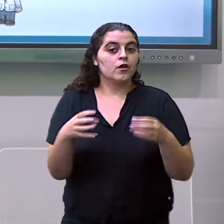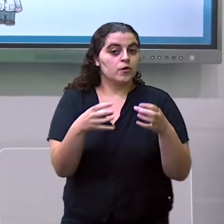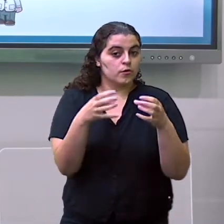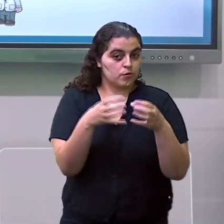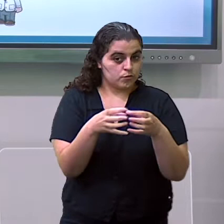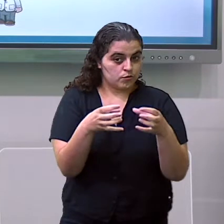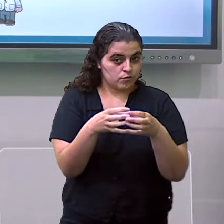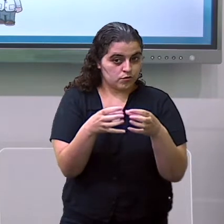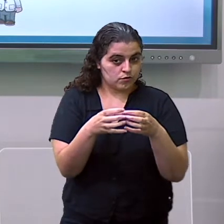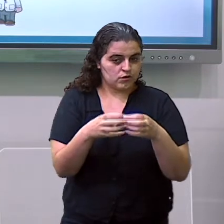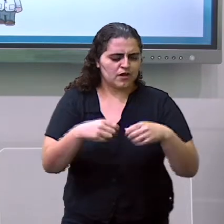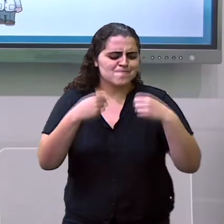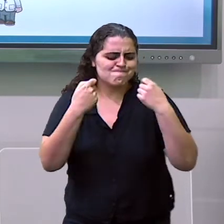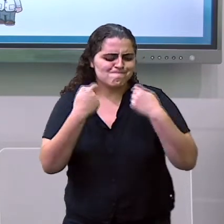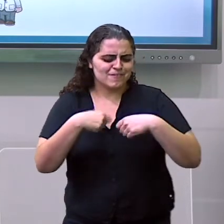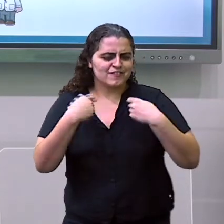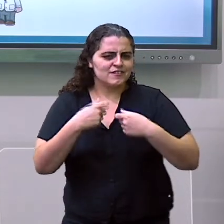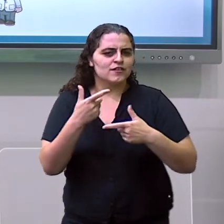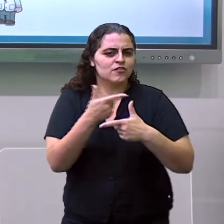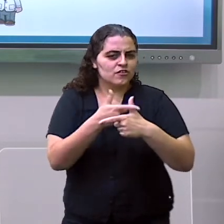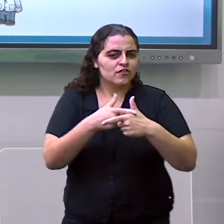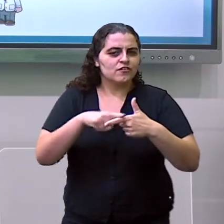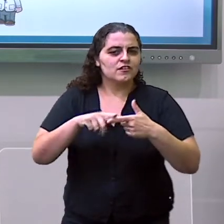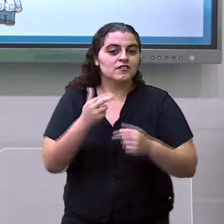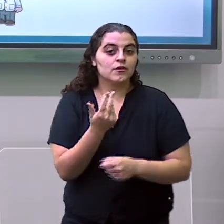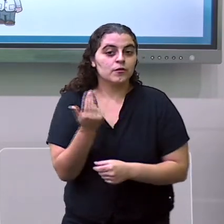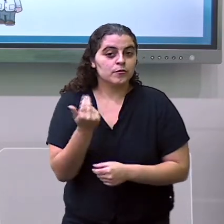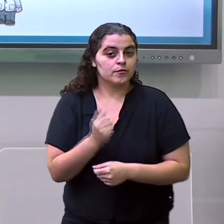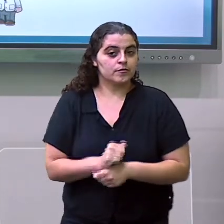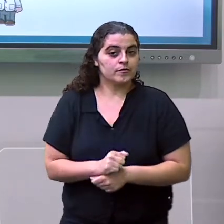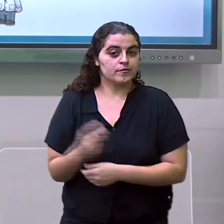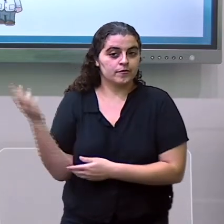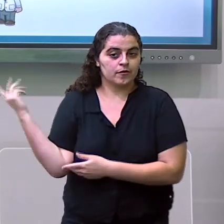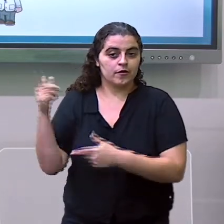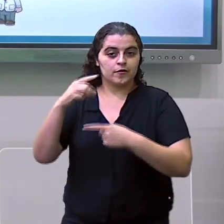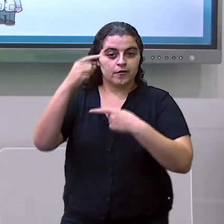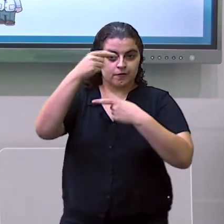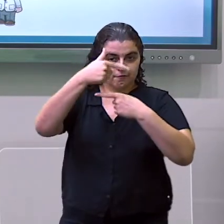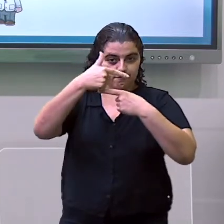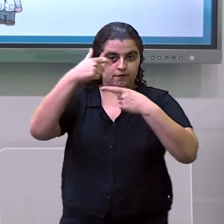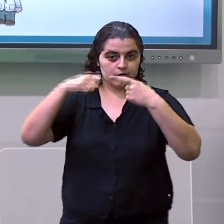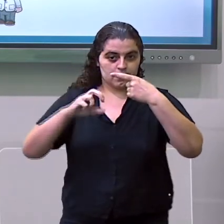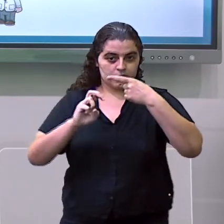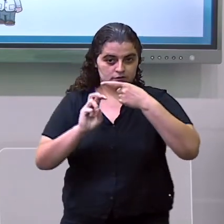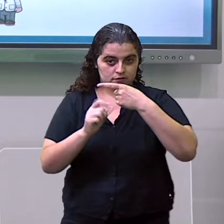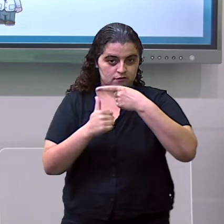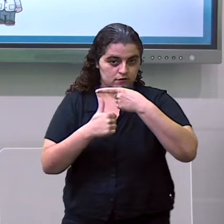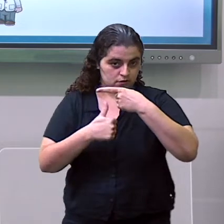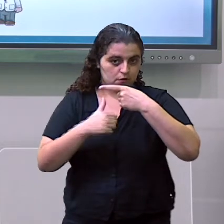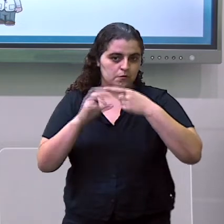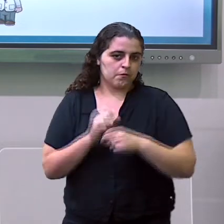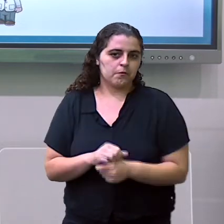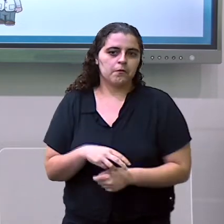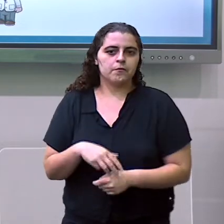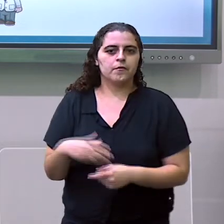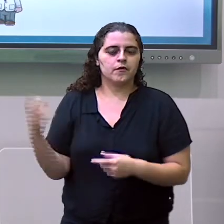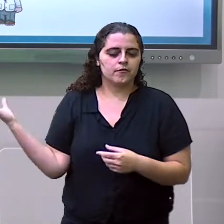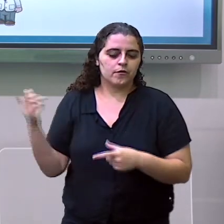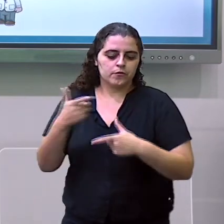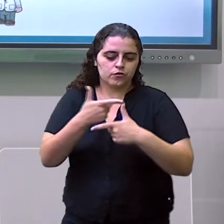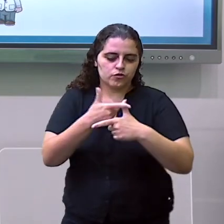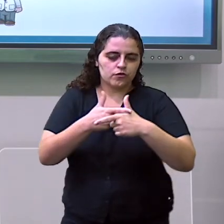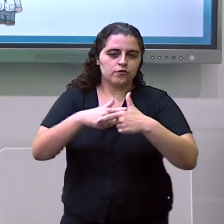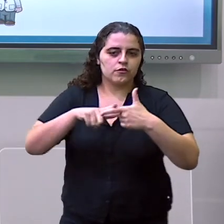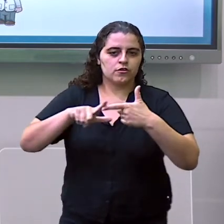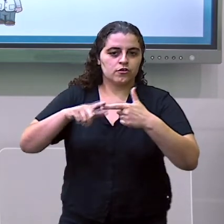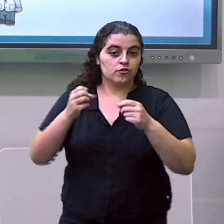que veio na necessidade de fazer uma divisão. No caso da fração, nós vamos fracionar determinados